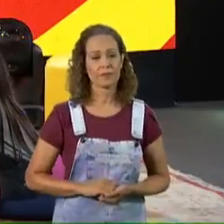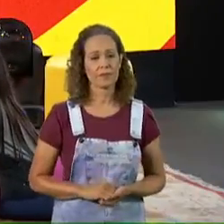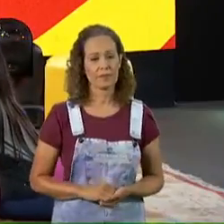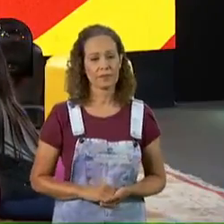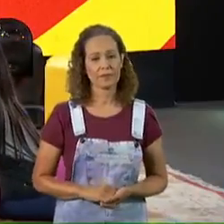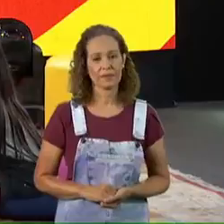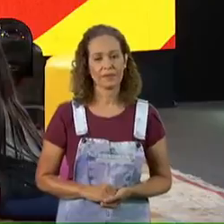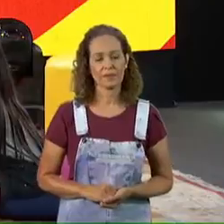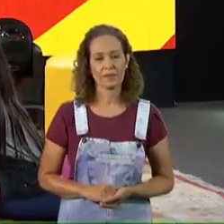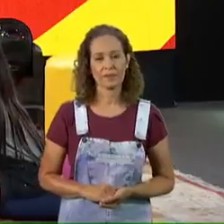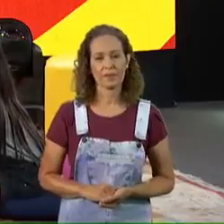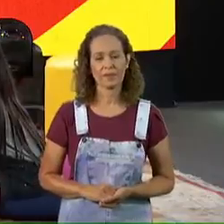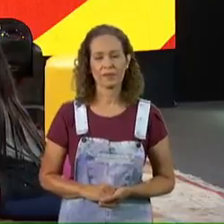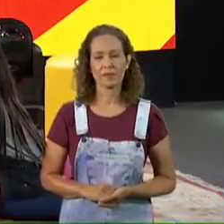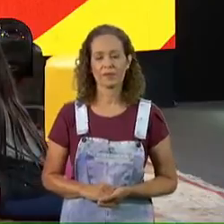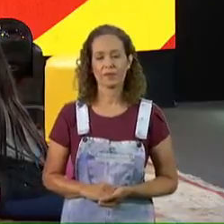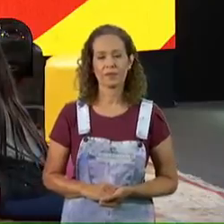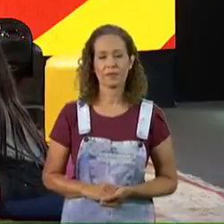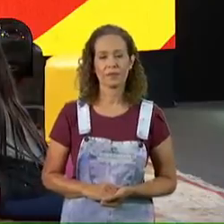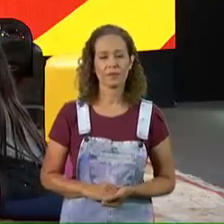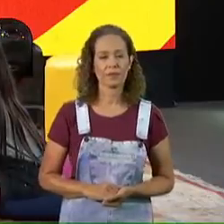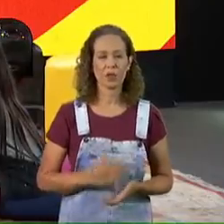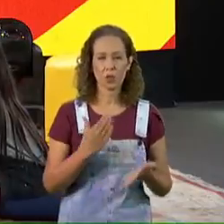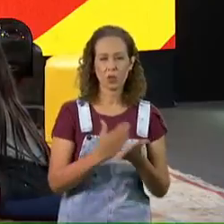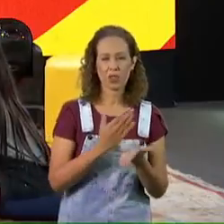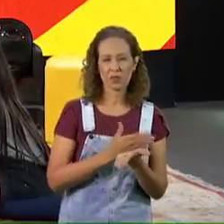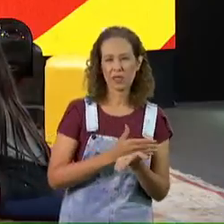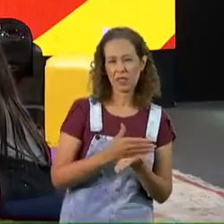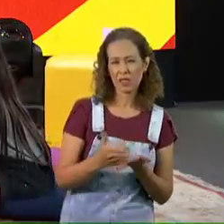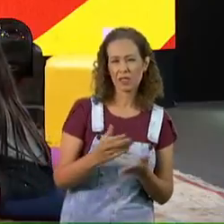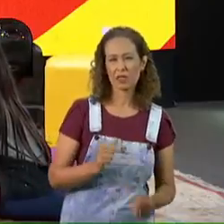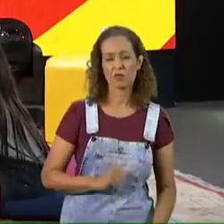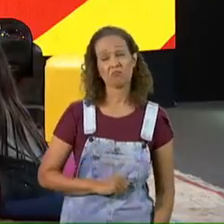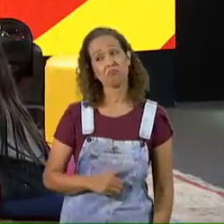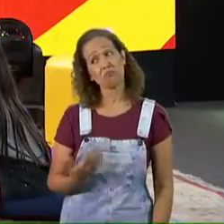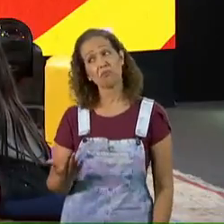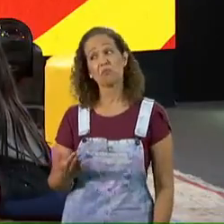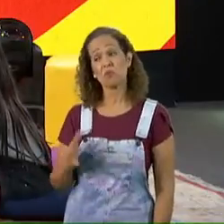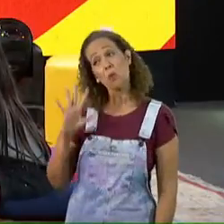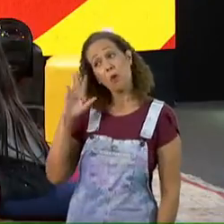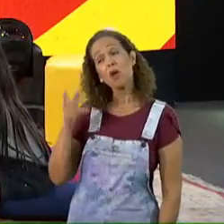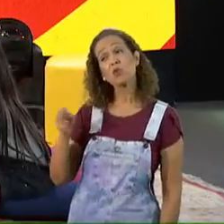Tá bem no início da Bíblia? É um dos primeiros livros? Pode dizer que sim.